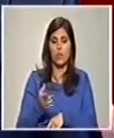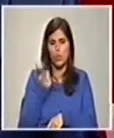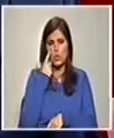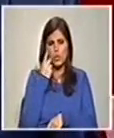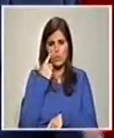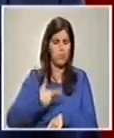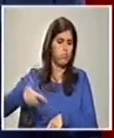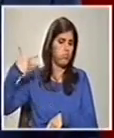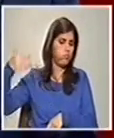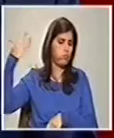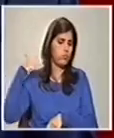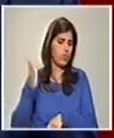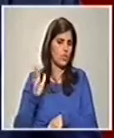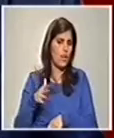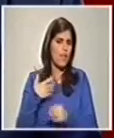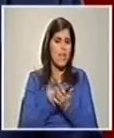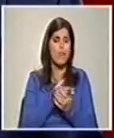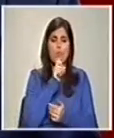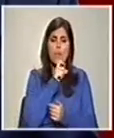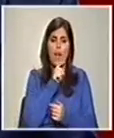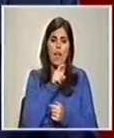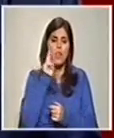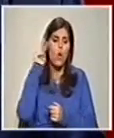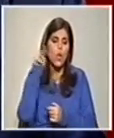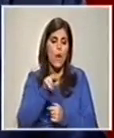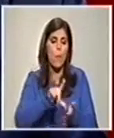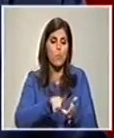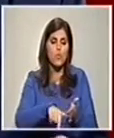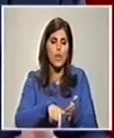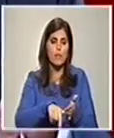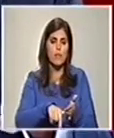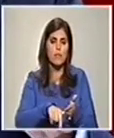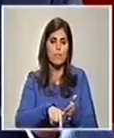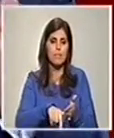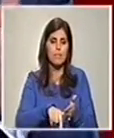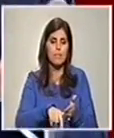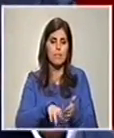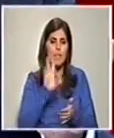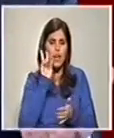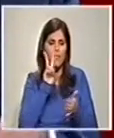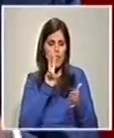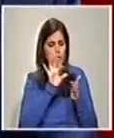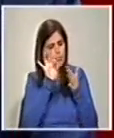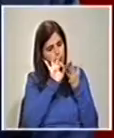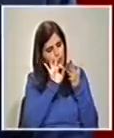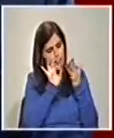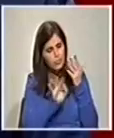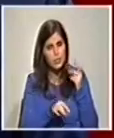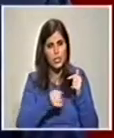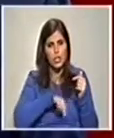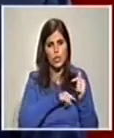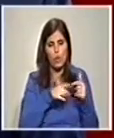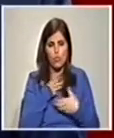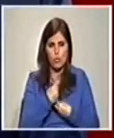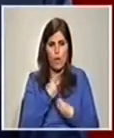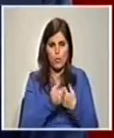conhecimentos que lhes permitem olhar para um projeto e tratá-lo com os critérios que provavelmente nós aqui